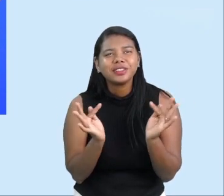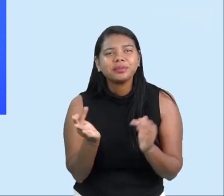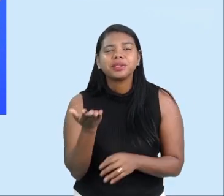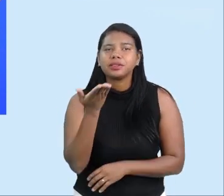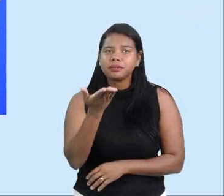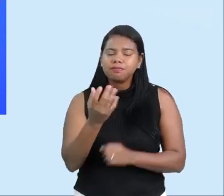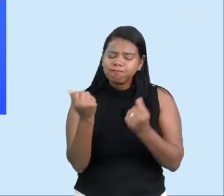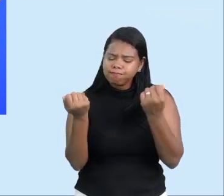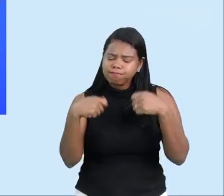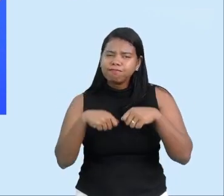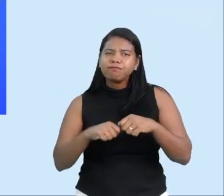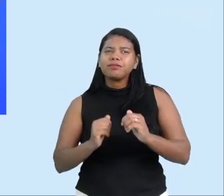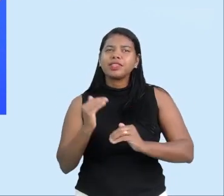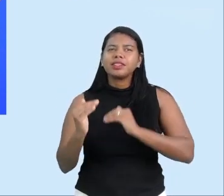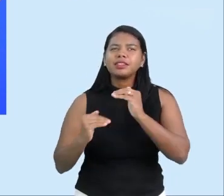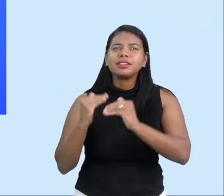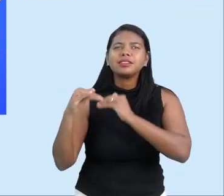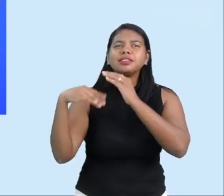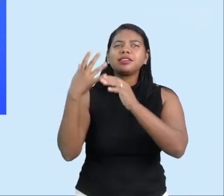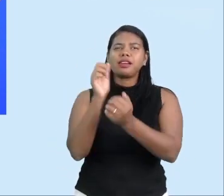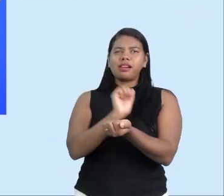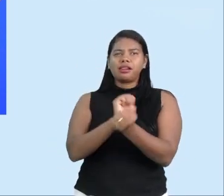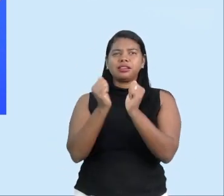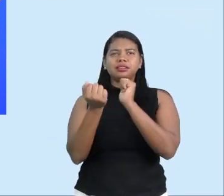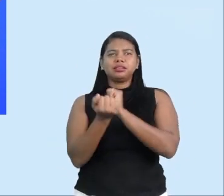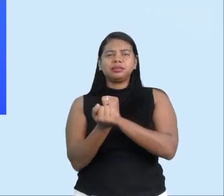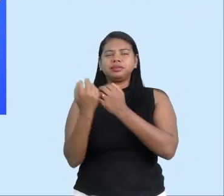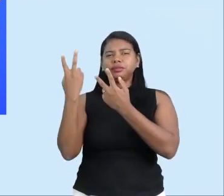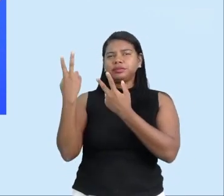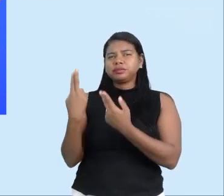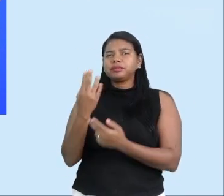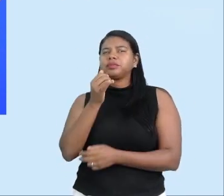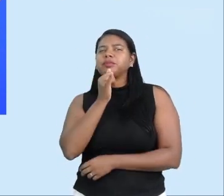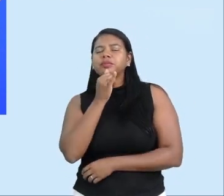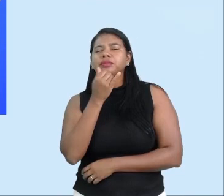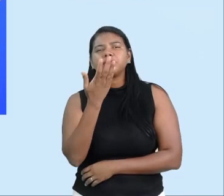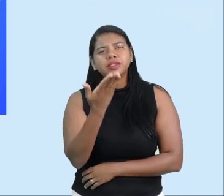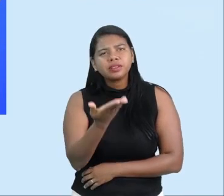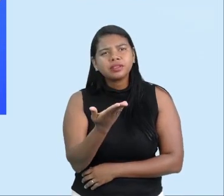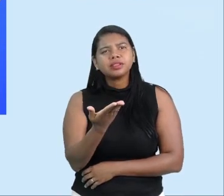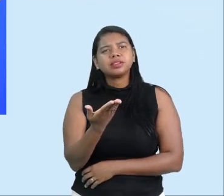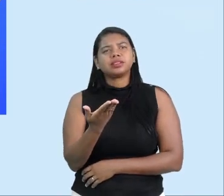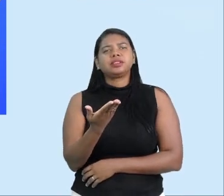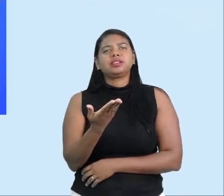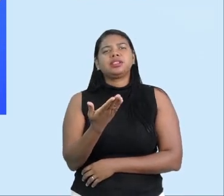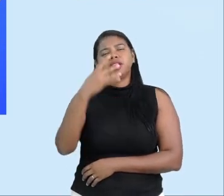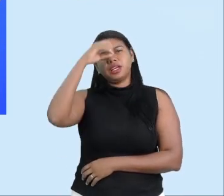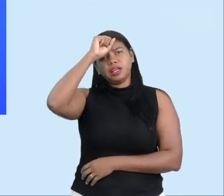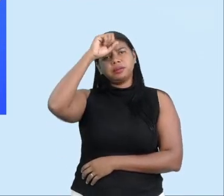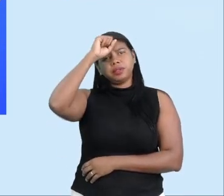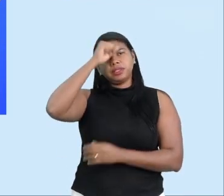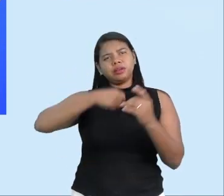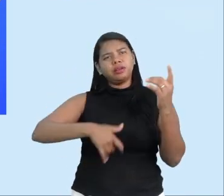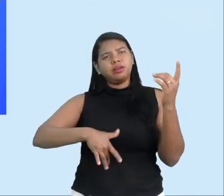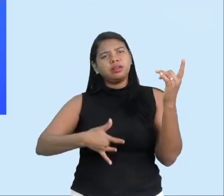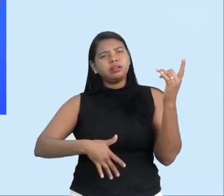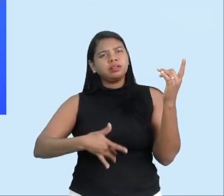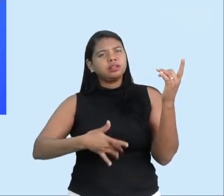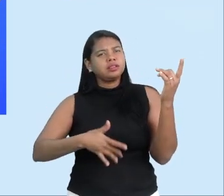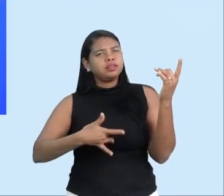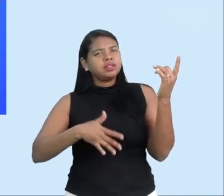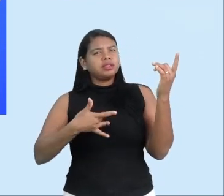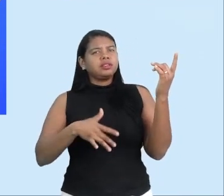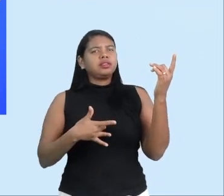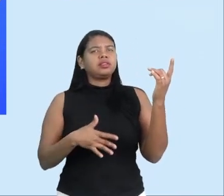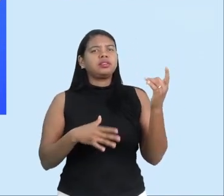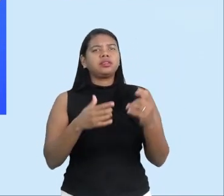suas habilidades. É feito quando você, um exemplo, quer aprender a tocar um instrumento, aprender a tocar um violão. Não adianta você querer fazer logo